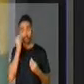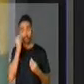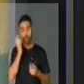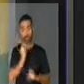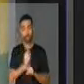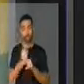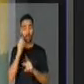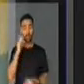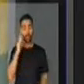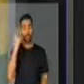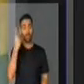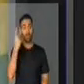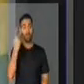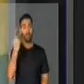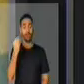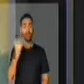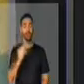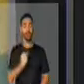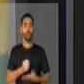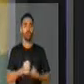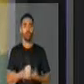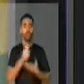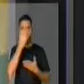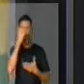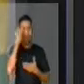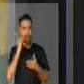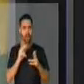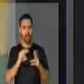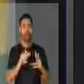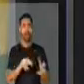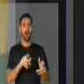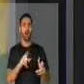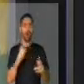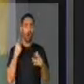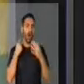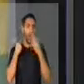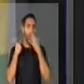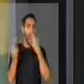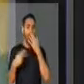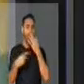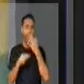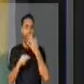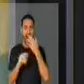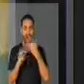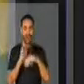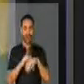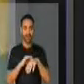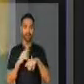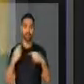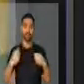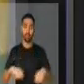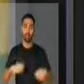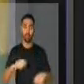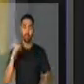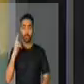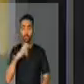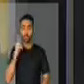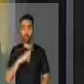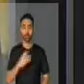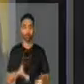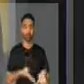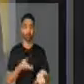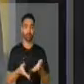solução para o canceroso, aquele que é vitimado pela doença e que necessita de imediato